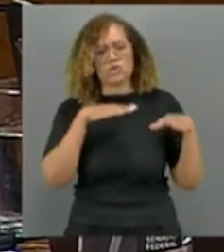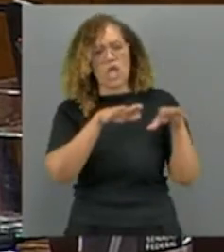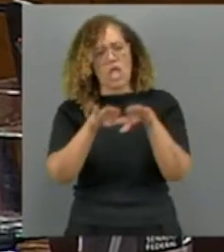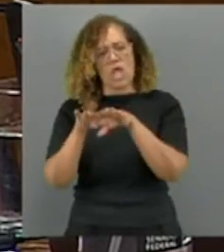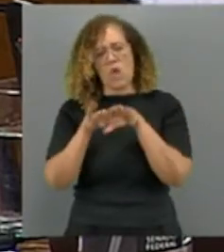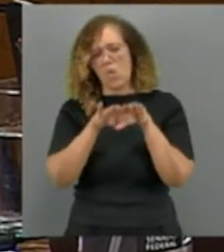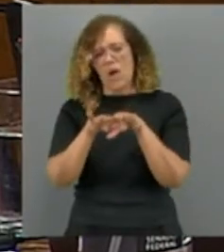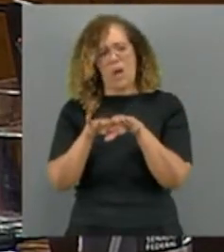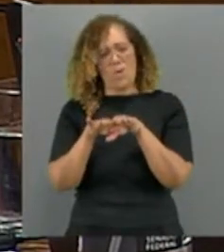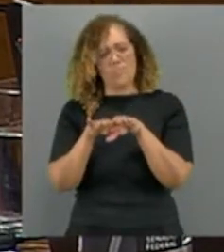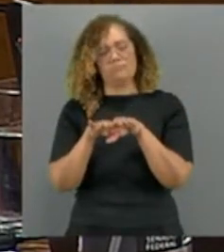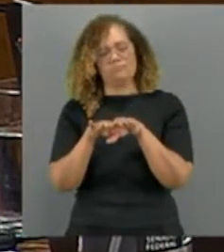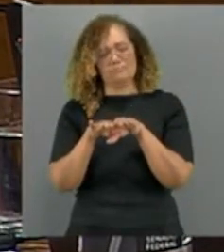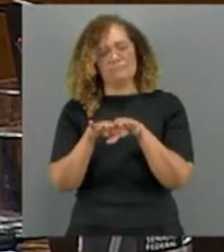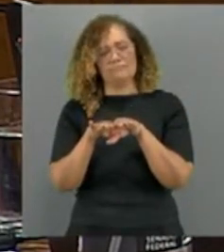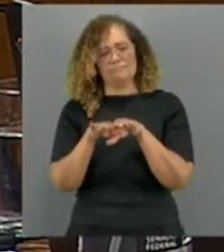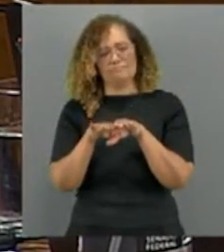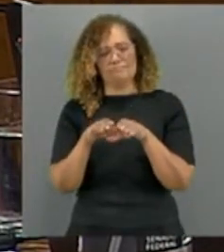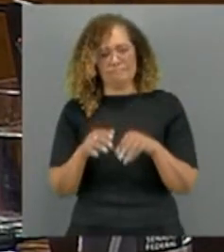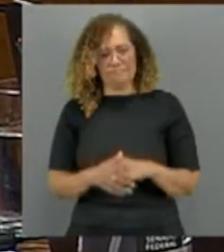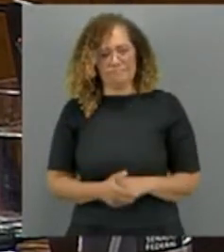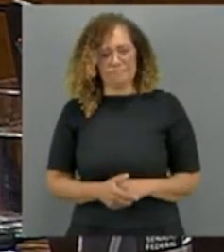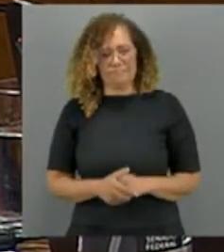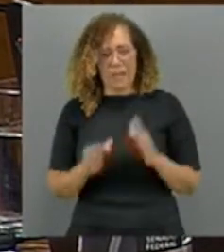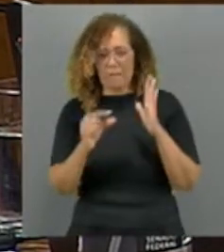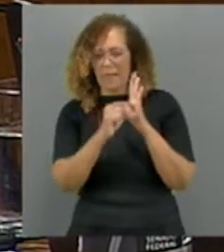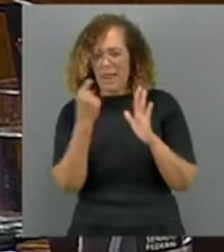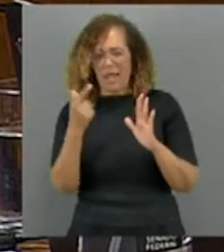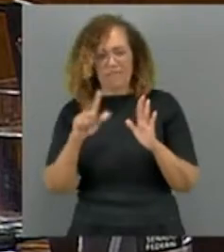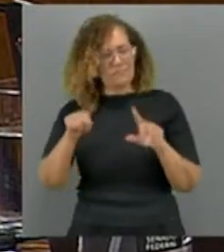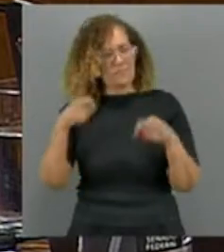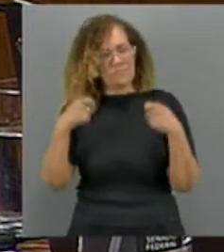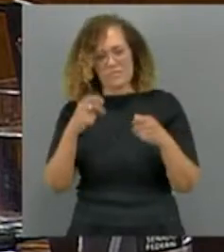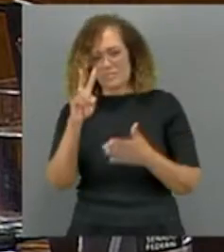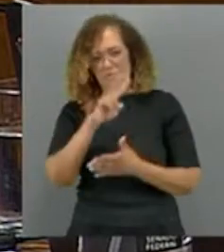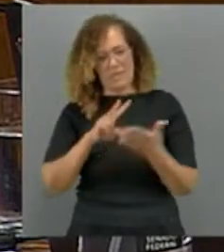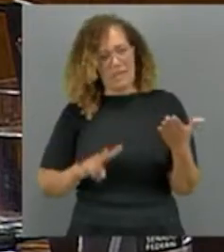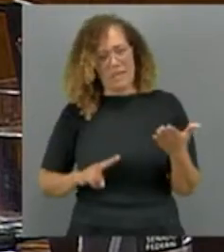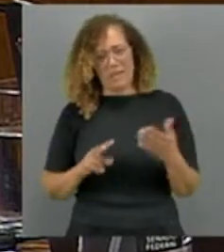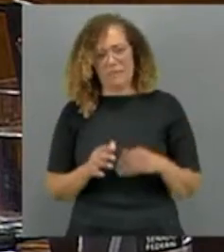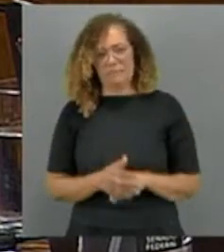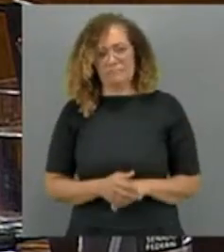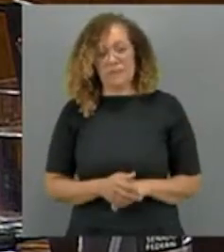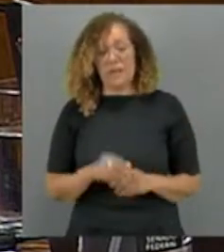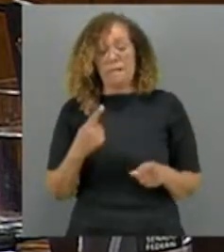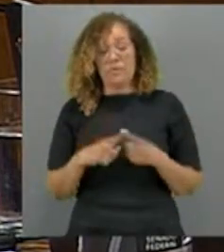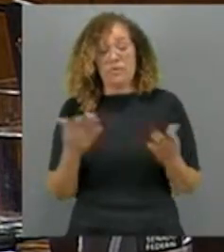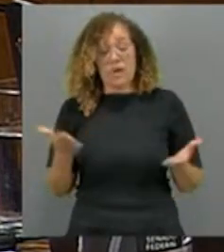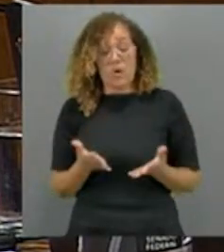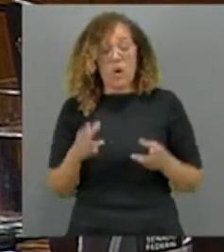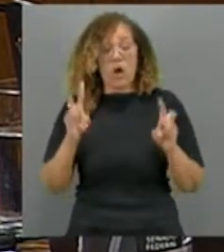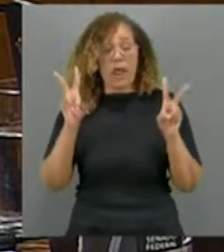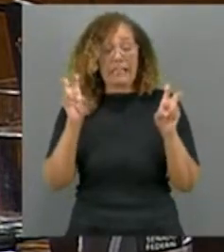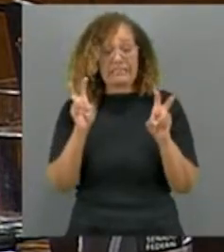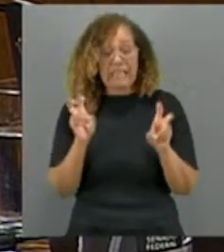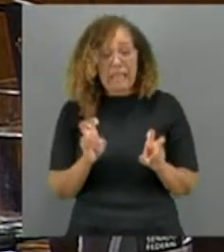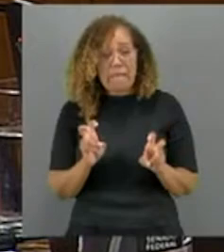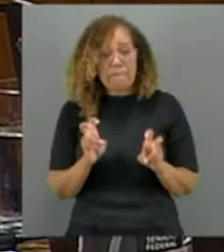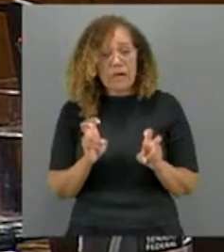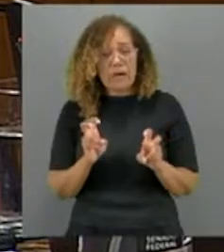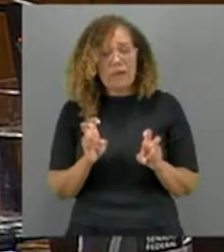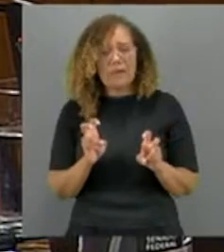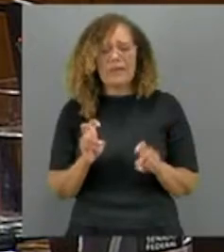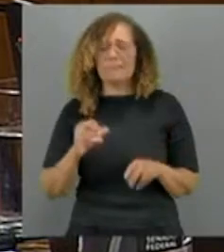qualquer natureza. Não vou nem ler o restante do parágrafo. Nós estamos tratando de um tema que é